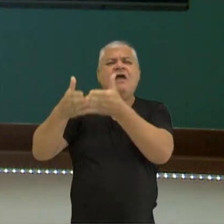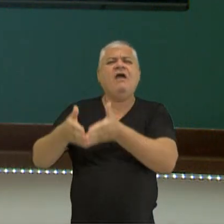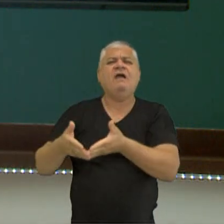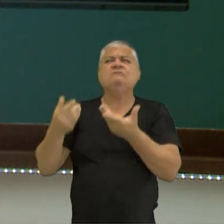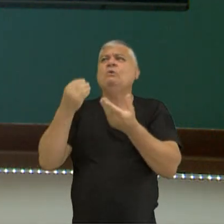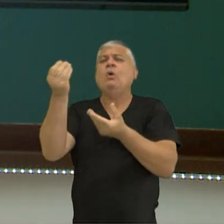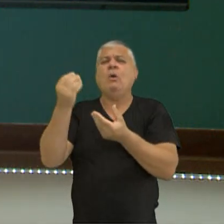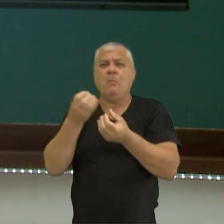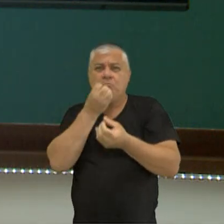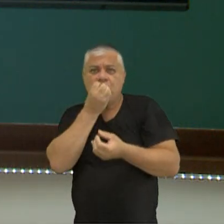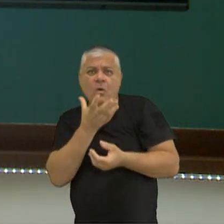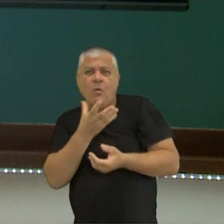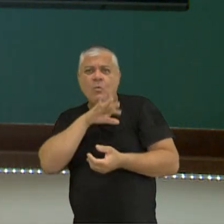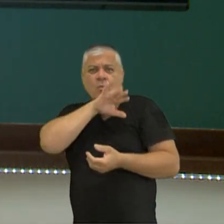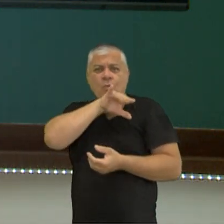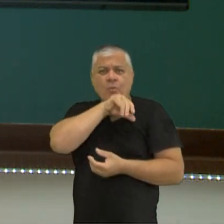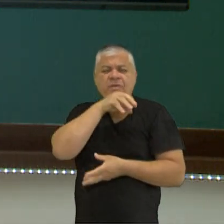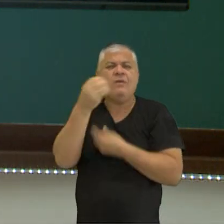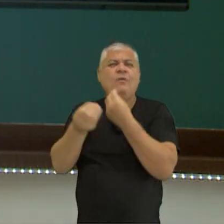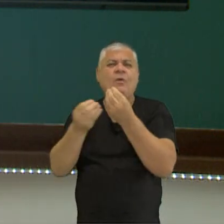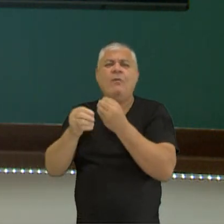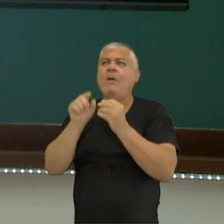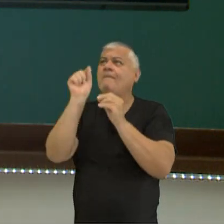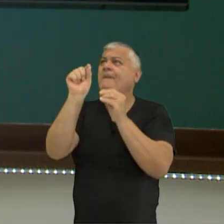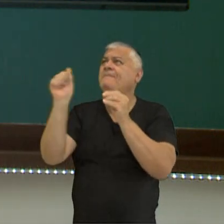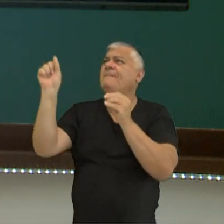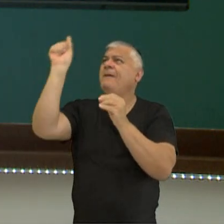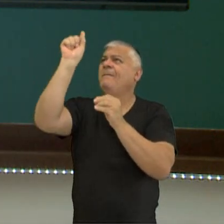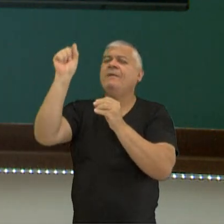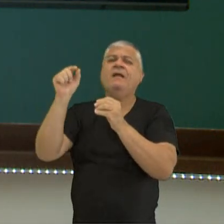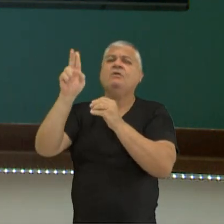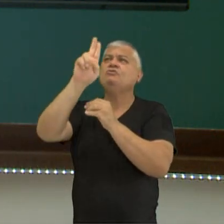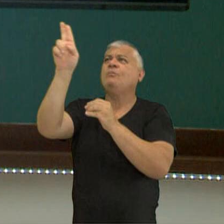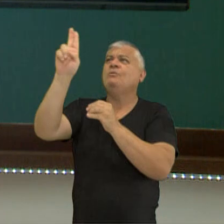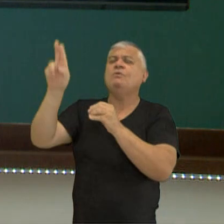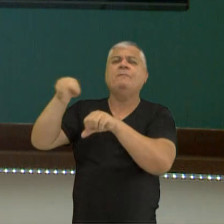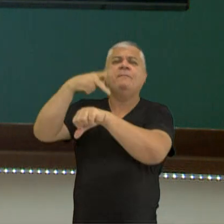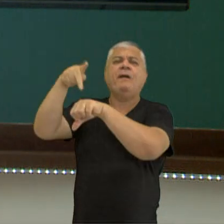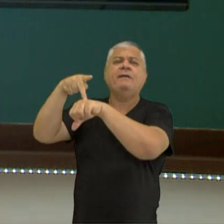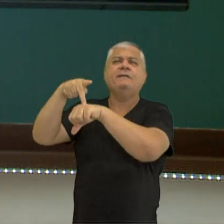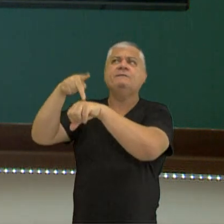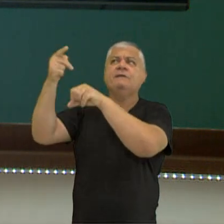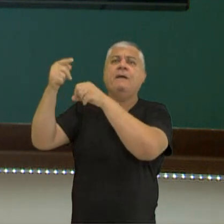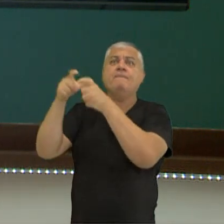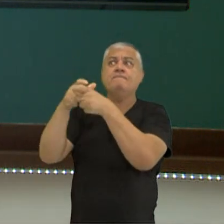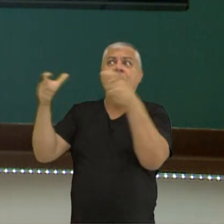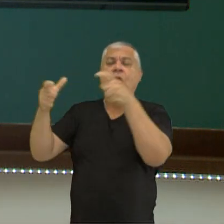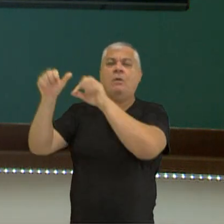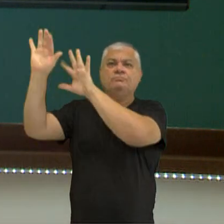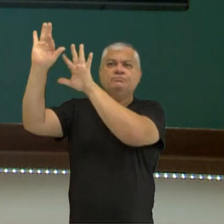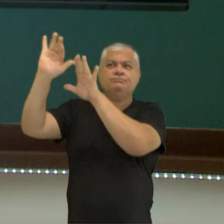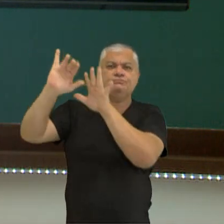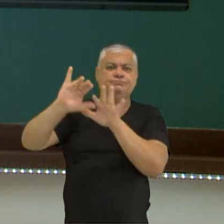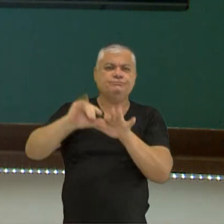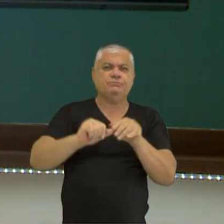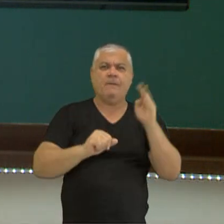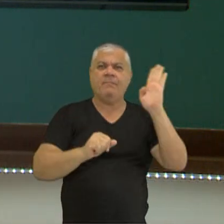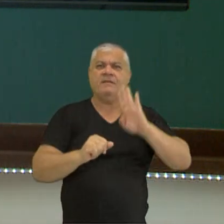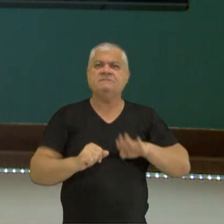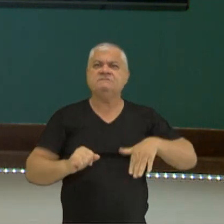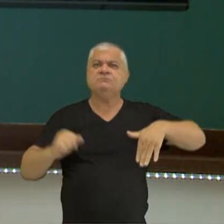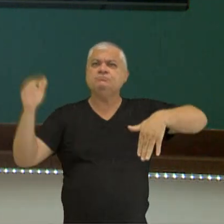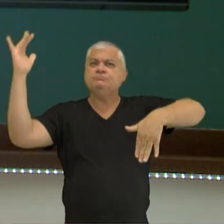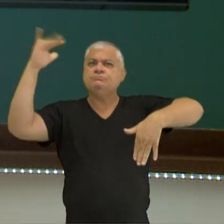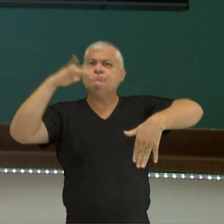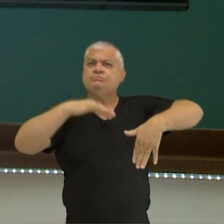as condições e de que partes do continente africano vieram a grande maioria dos povos africanos escravizados para o